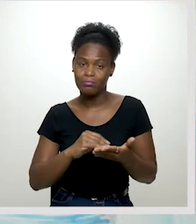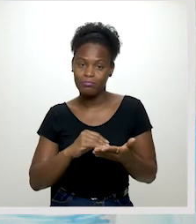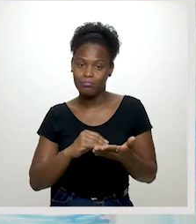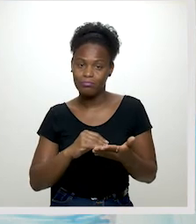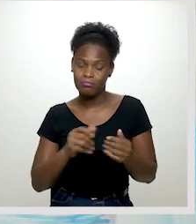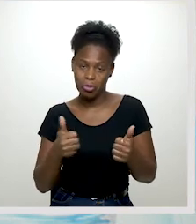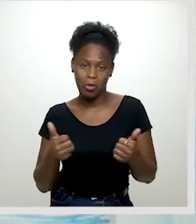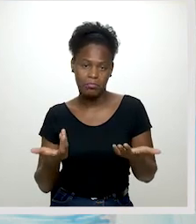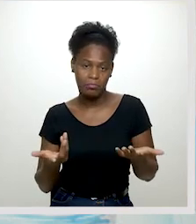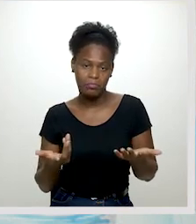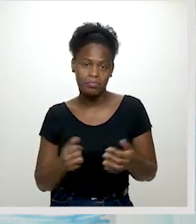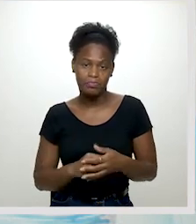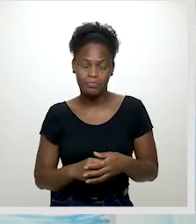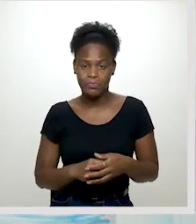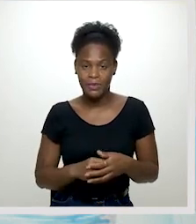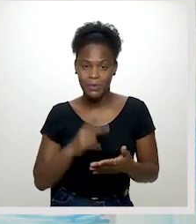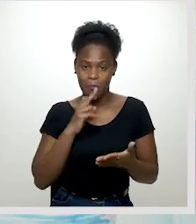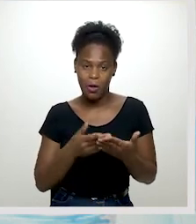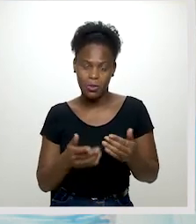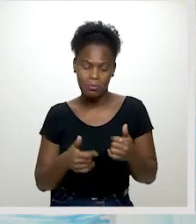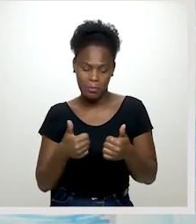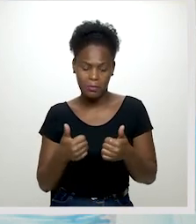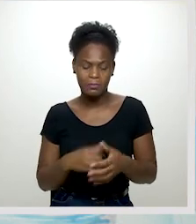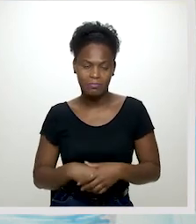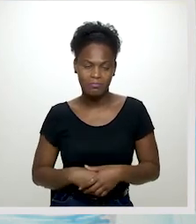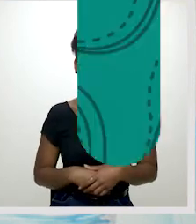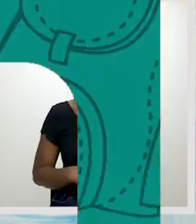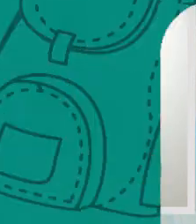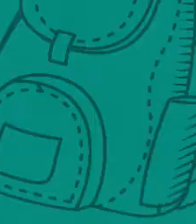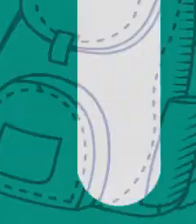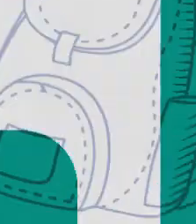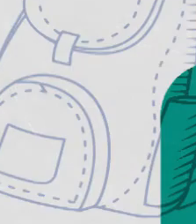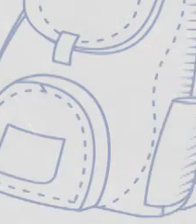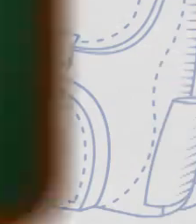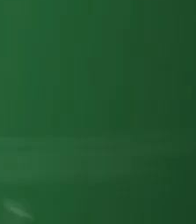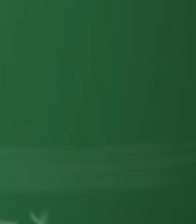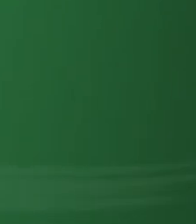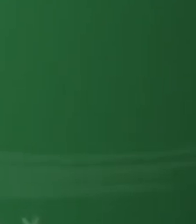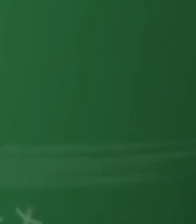mais agradável ou uma resposta mais certa.